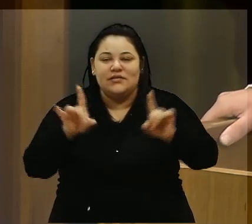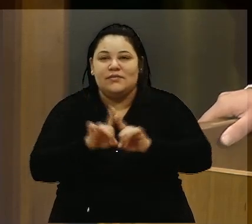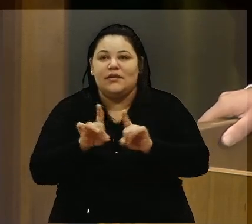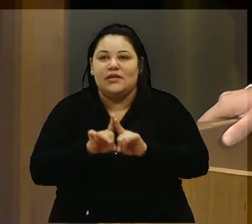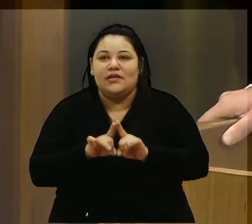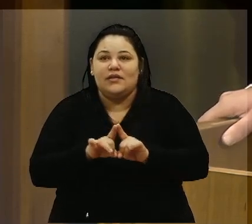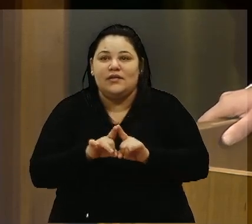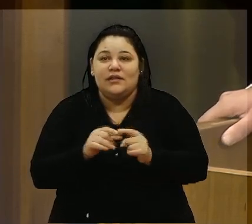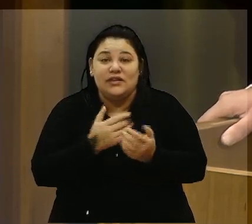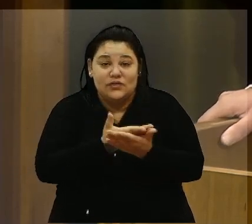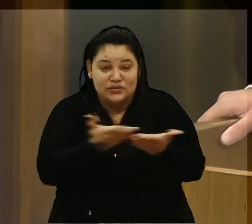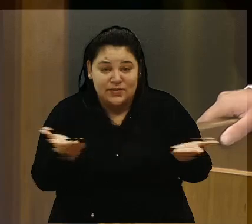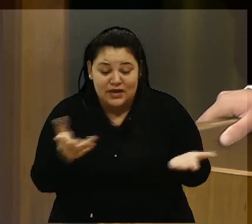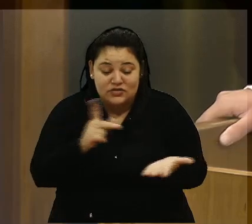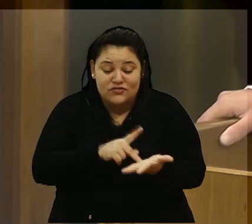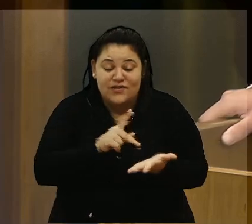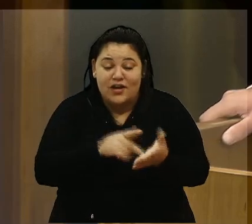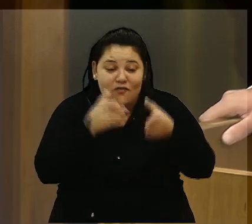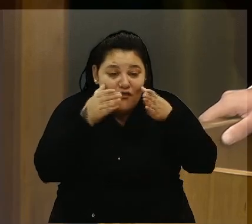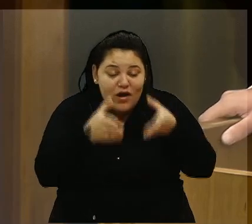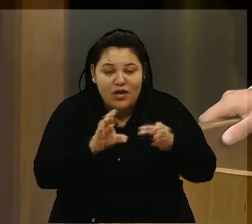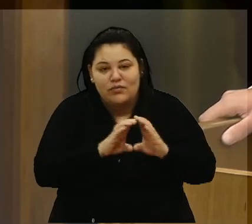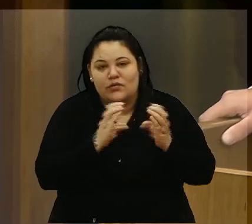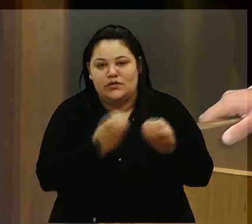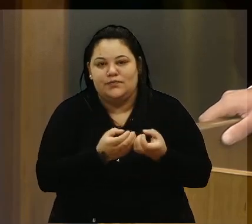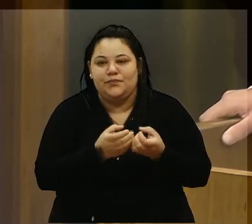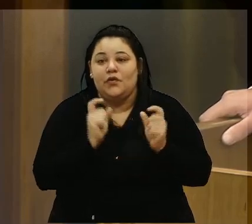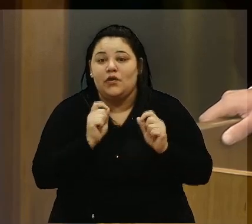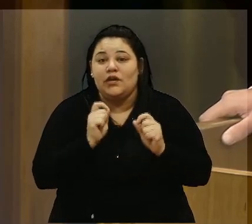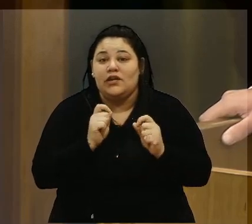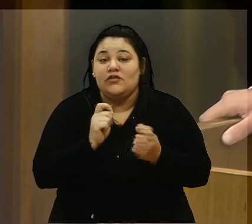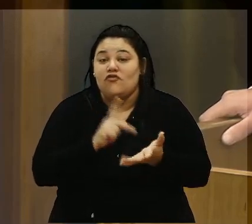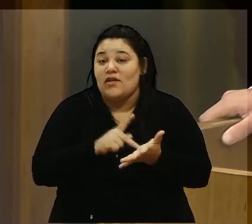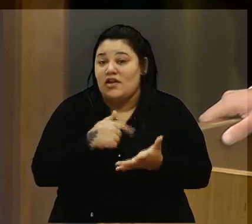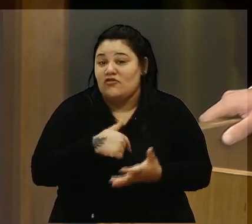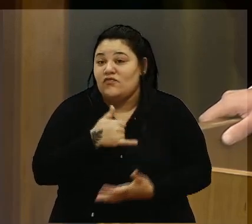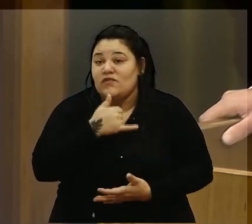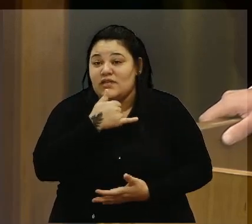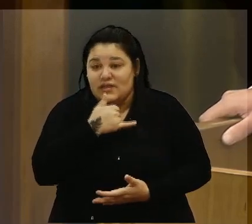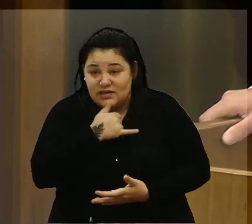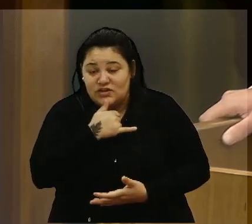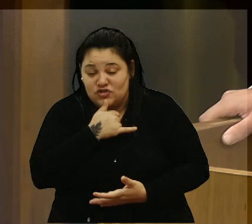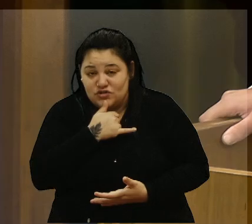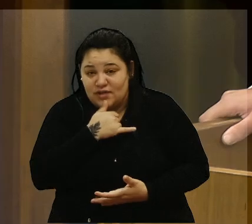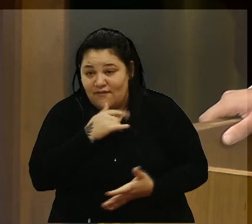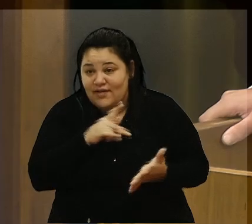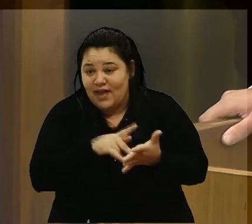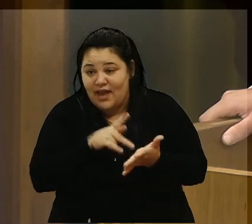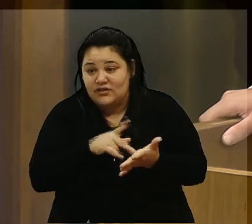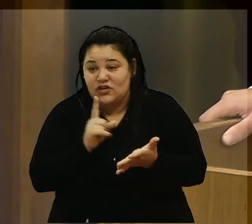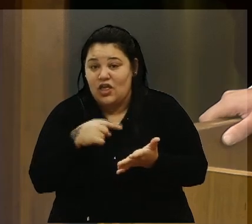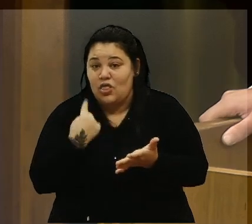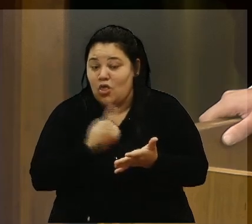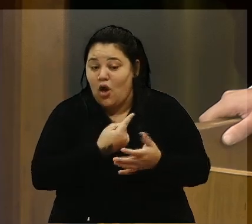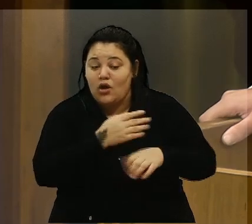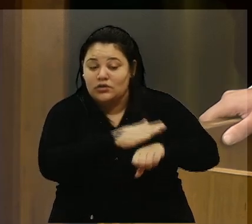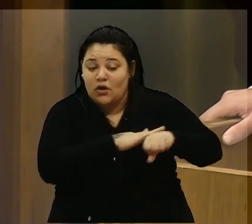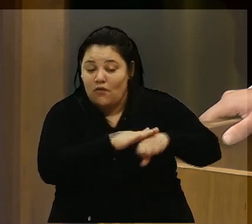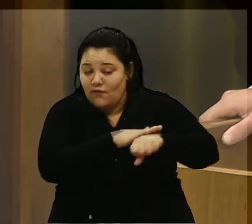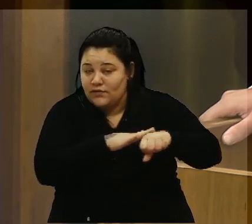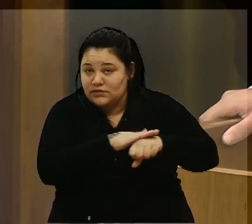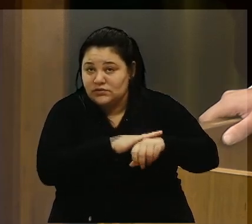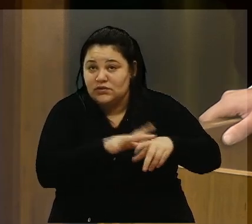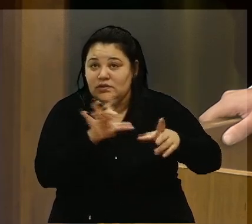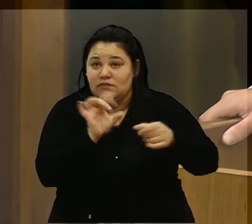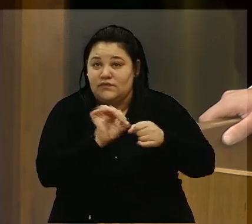espaço fosse de fato para a comunidade. O que me deixa muito indignada é, de fato, a gente ter conversado, ter feito